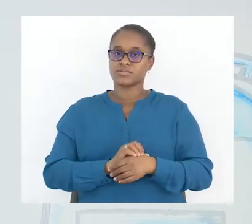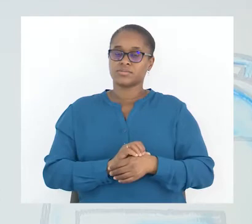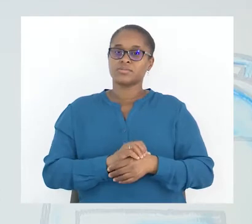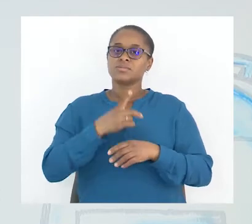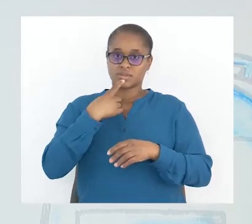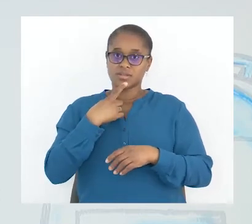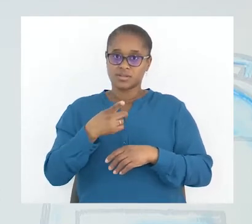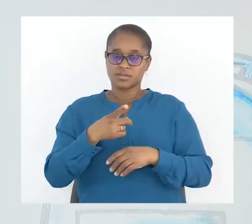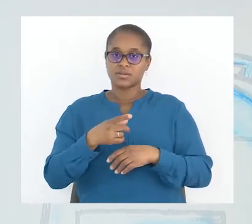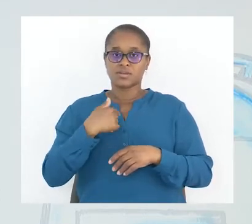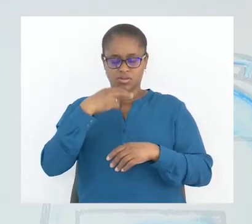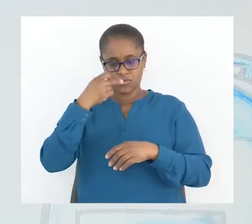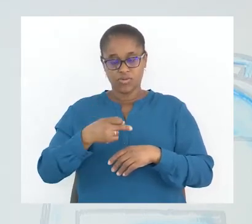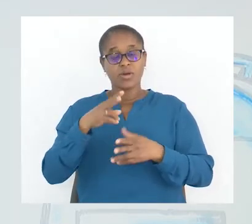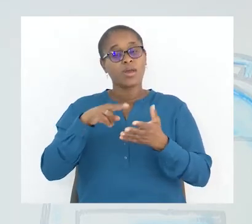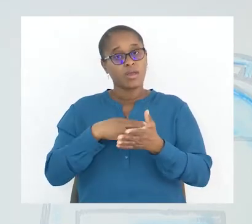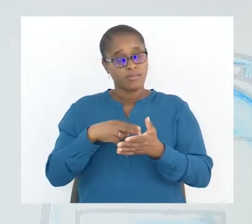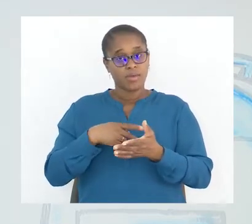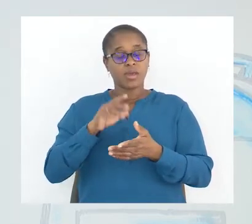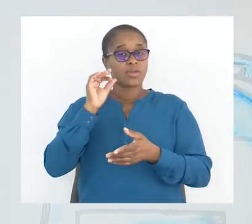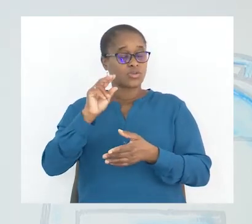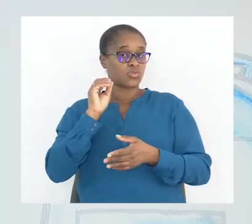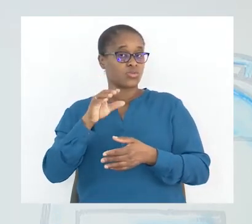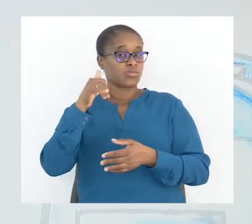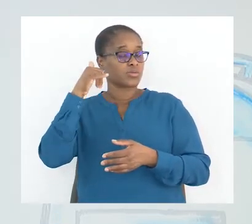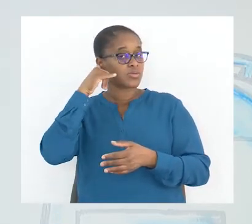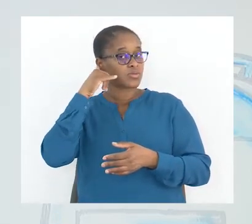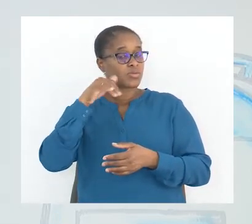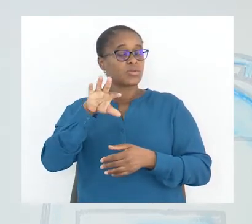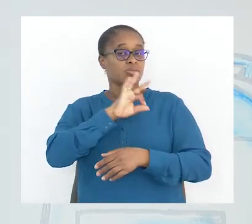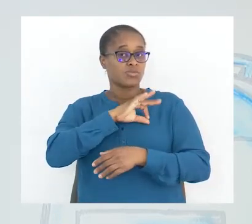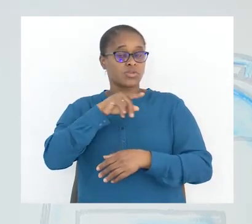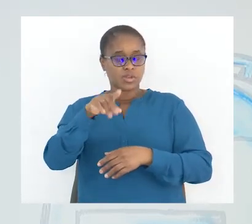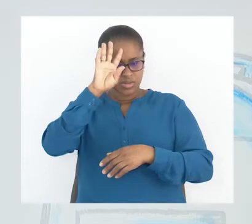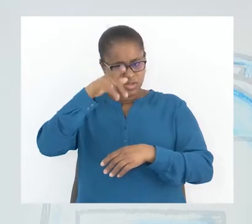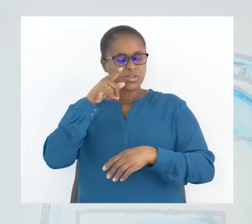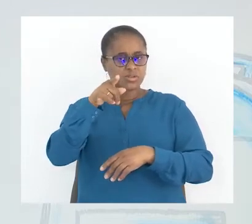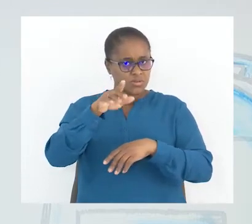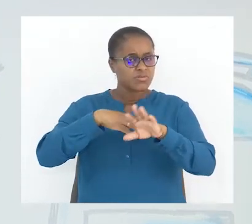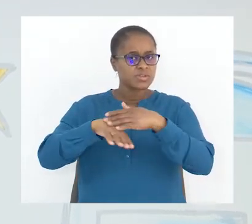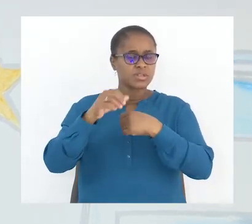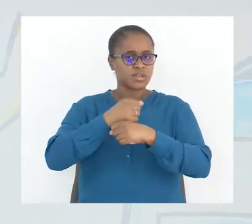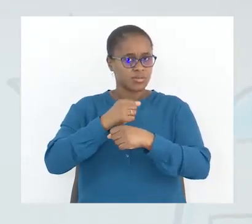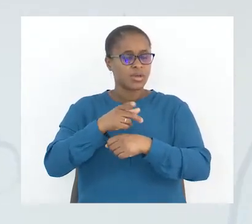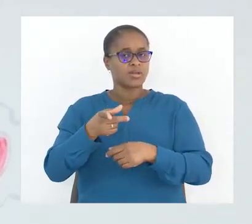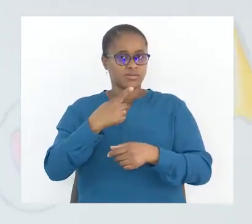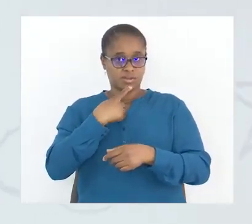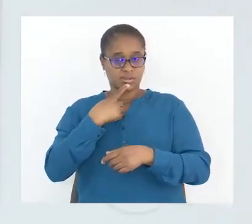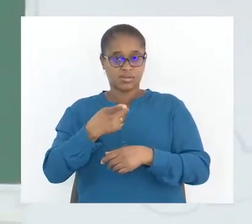professores, certo? Eu fico a aguardar a chamada do teu professor para saber se fizeres ou não o exercício, tá